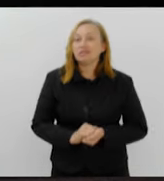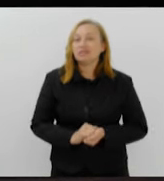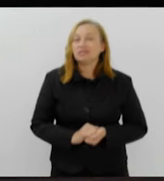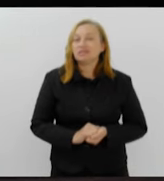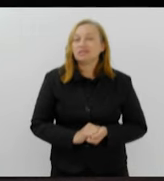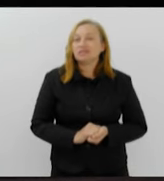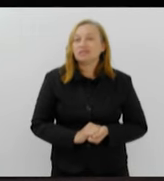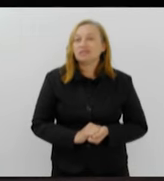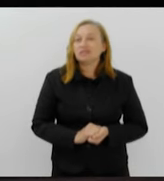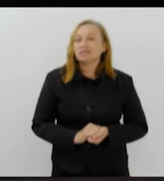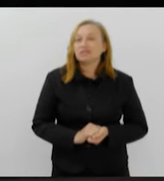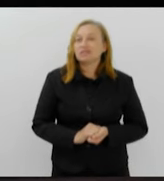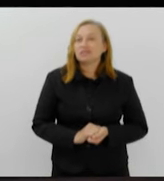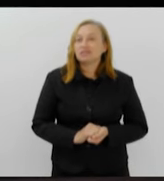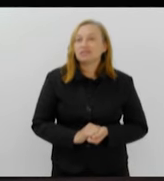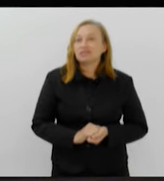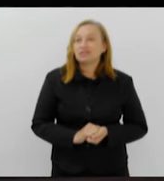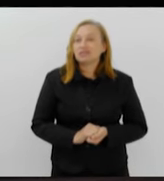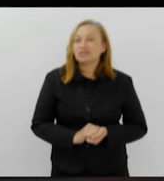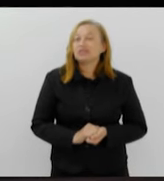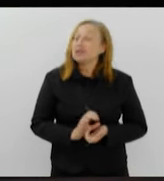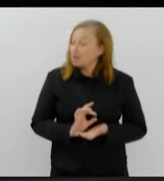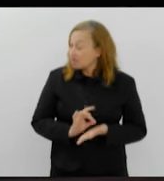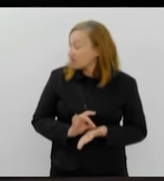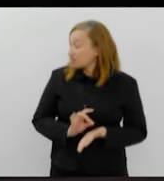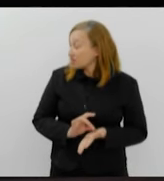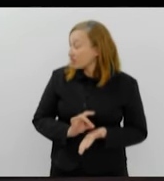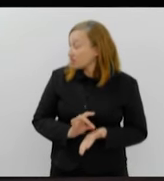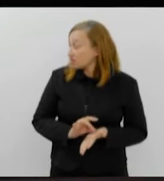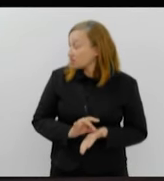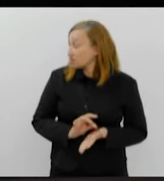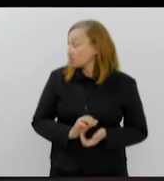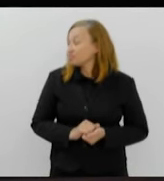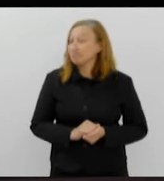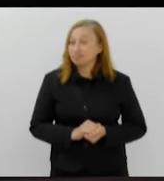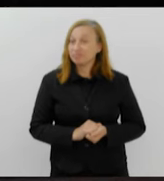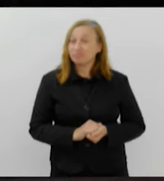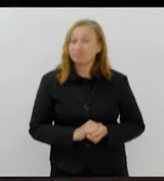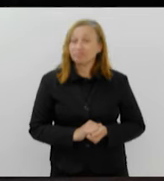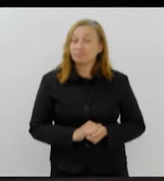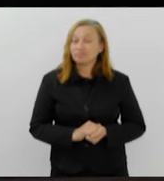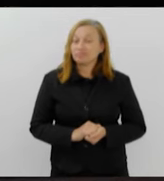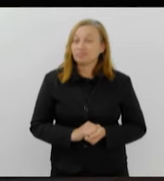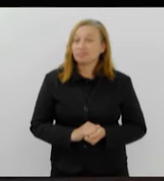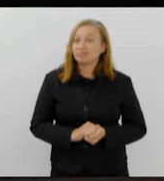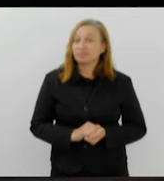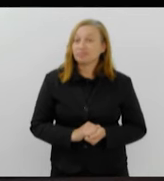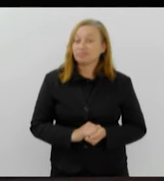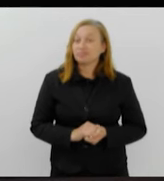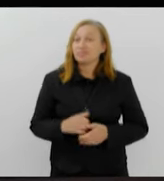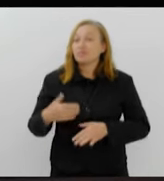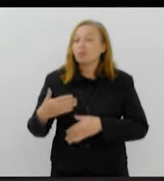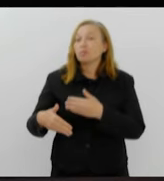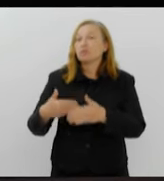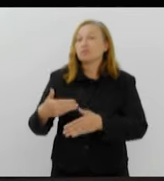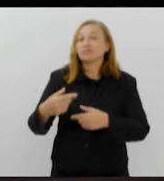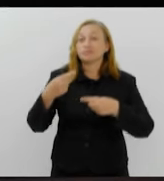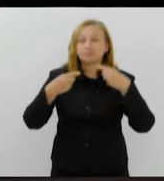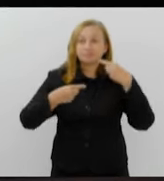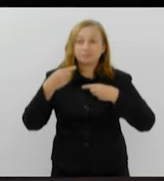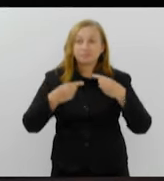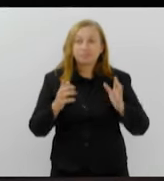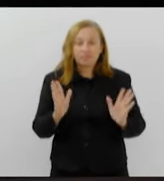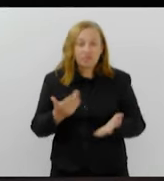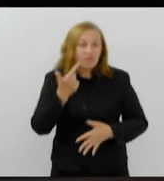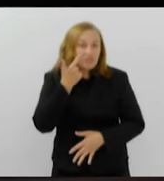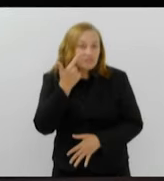e de divergência porque é verdade a divergência ela faz parte do processo político agora